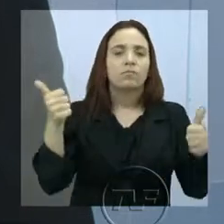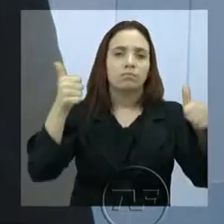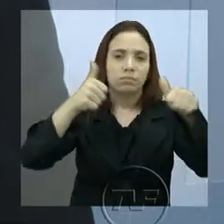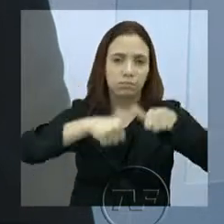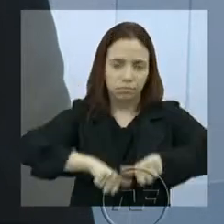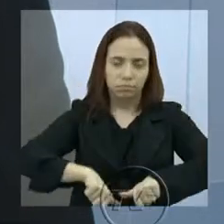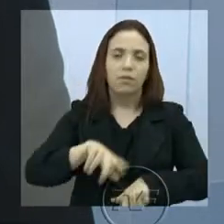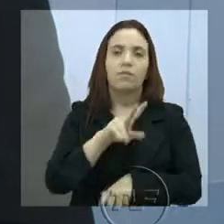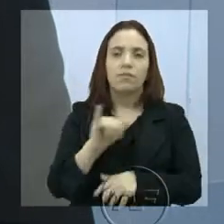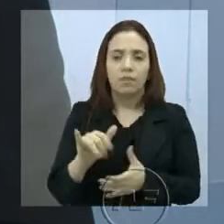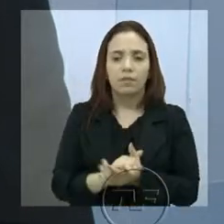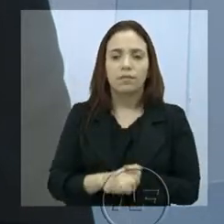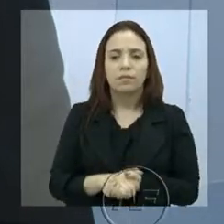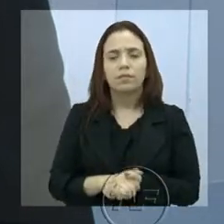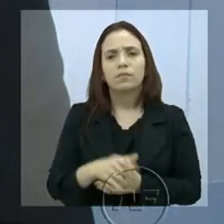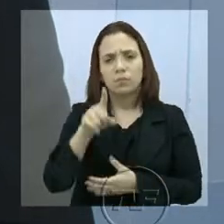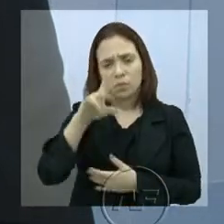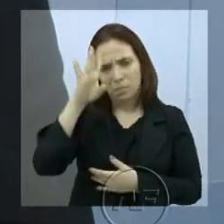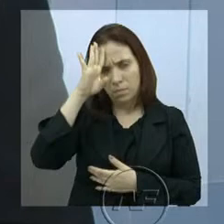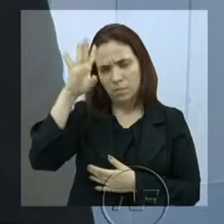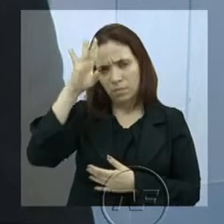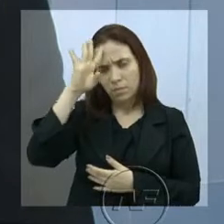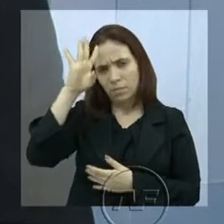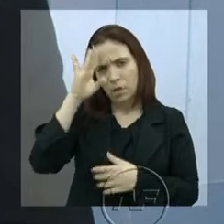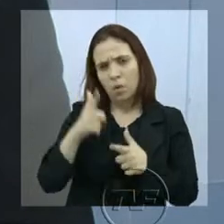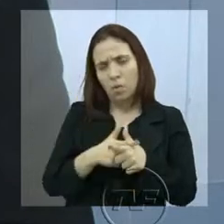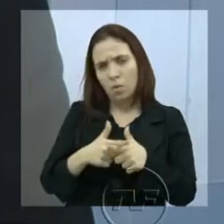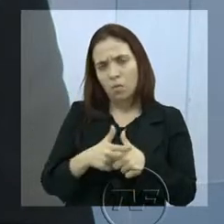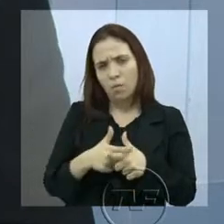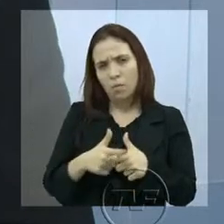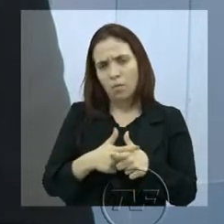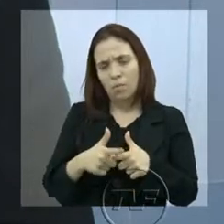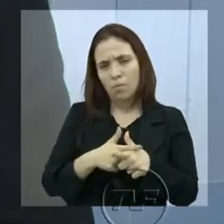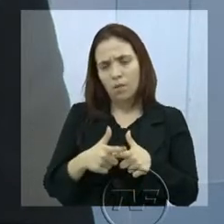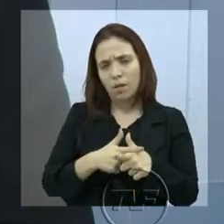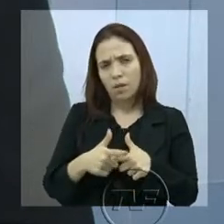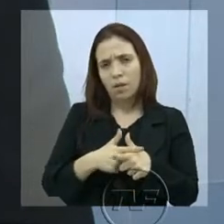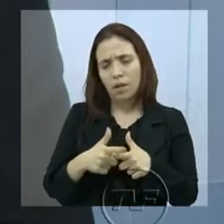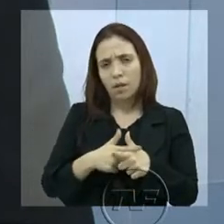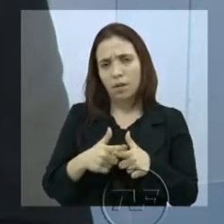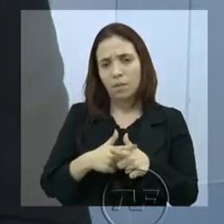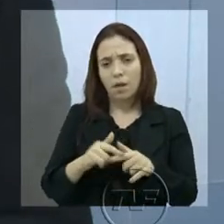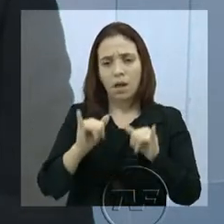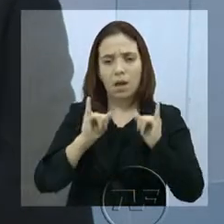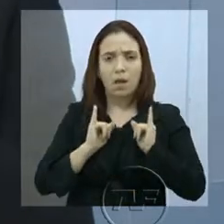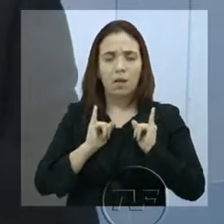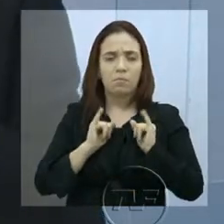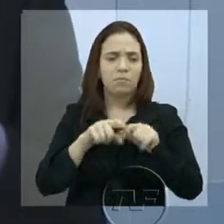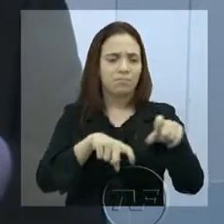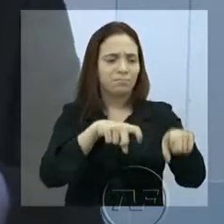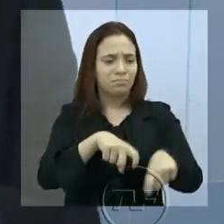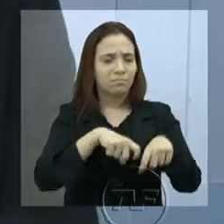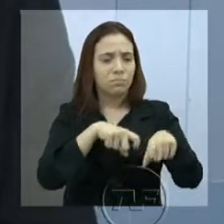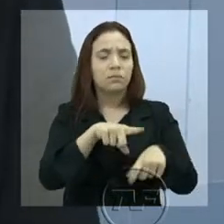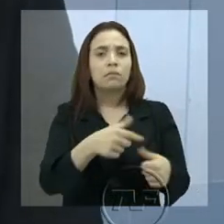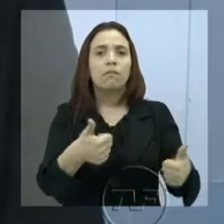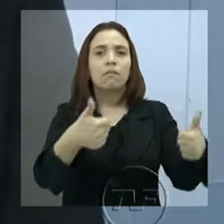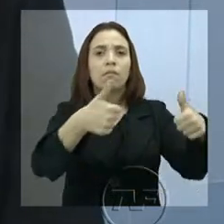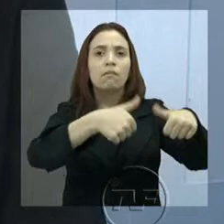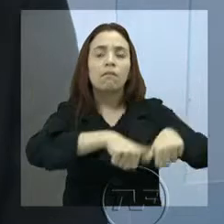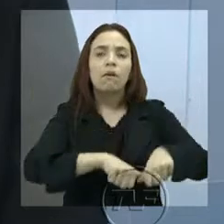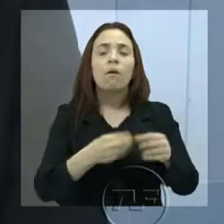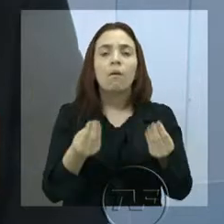falou, já imaginou, Paulo, problemas em repassar a aposentadoria do homem do campo? Já imaginou esse